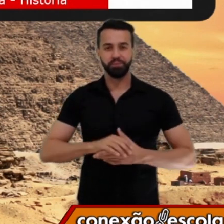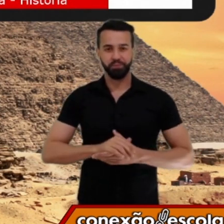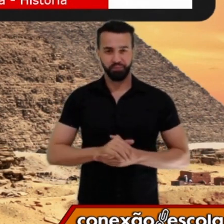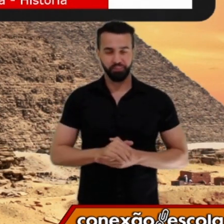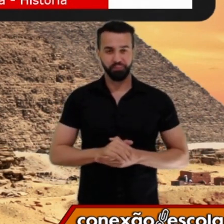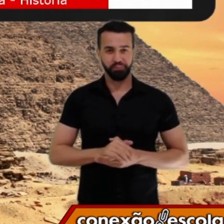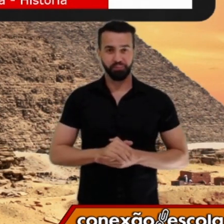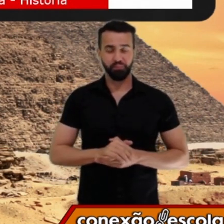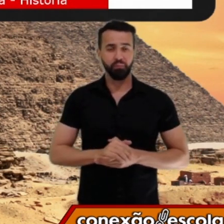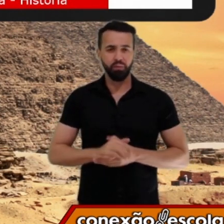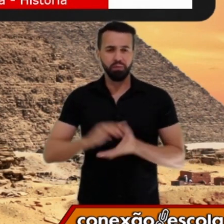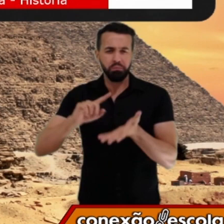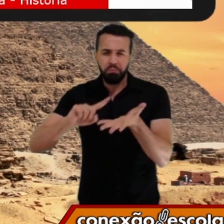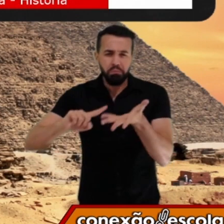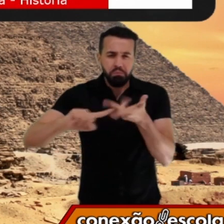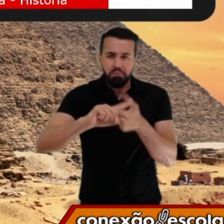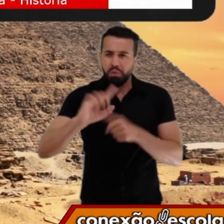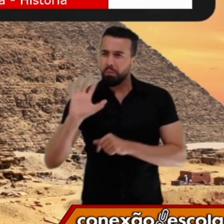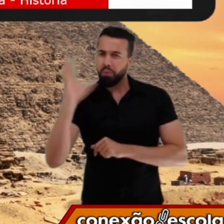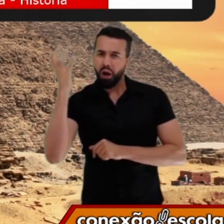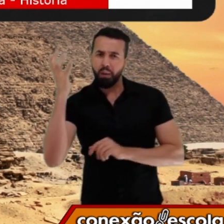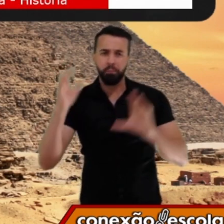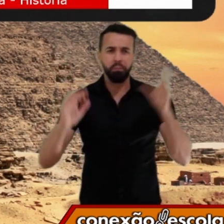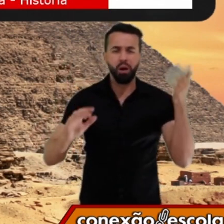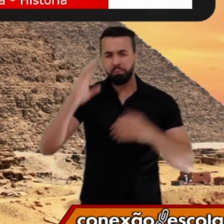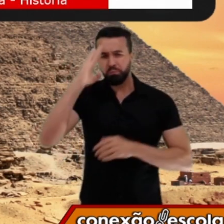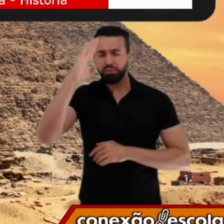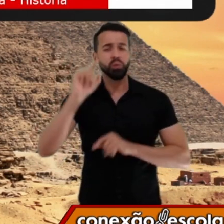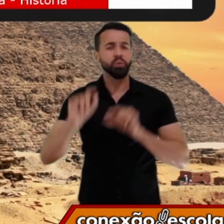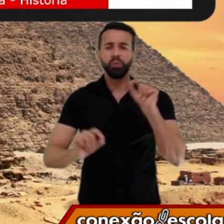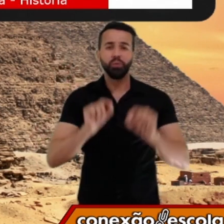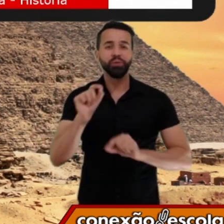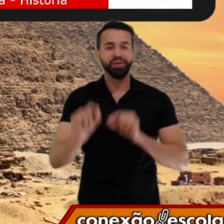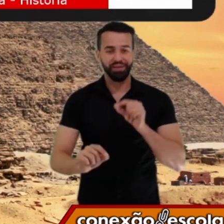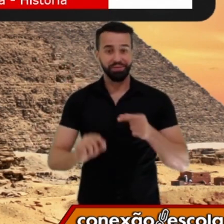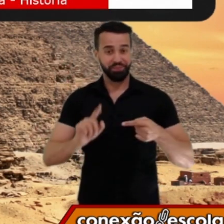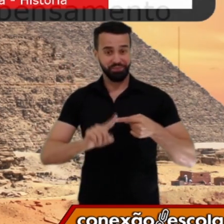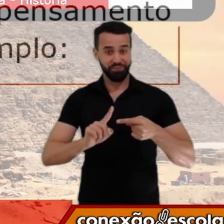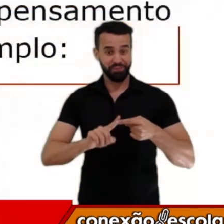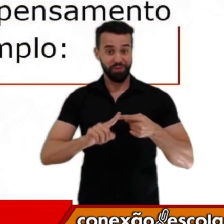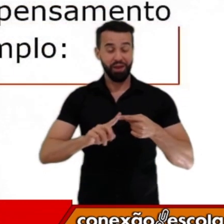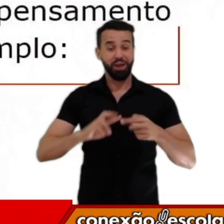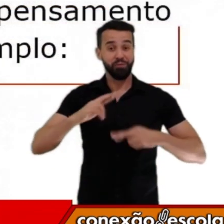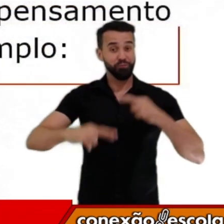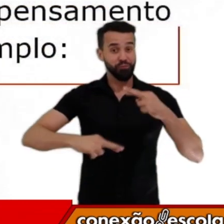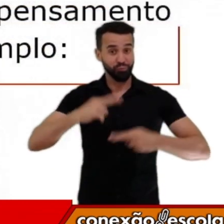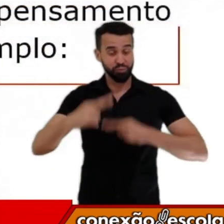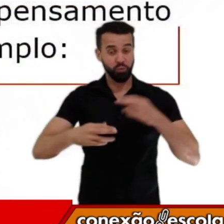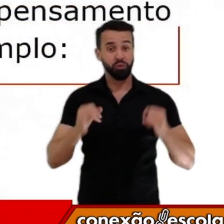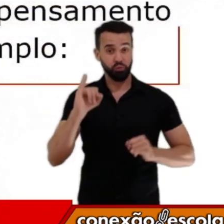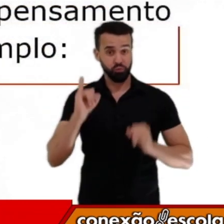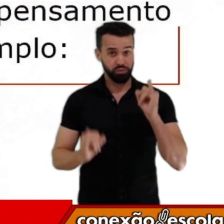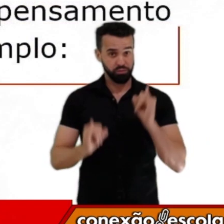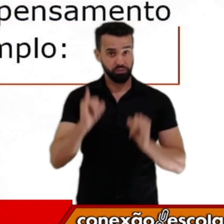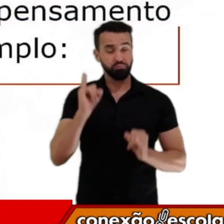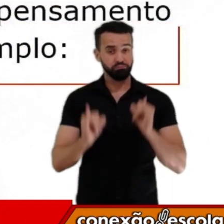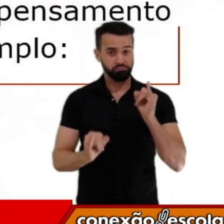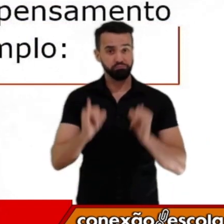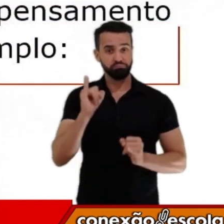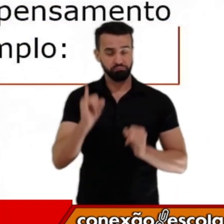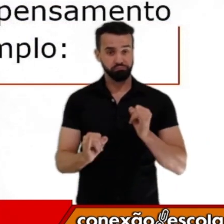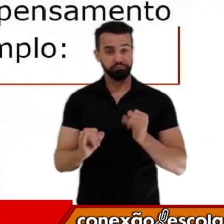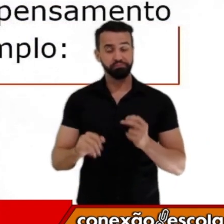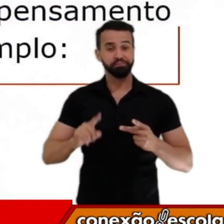E esses principais fatores são: o primeiro, nós podemos destacar a Revolução Industrial e